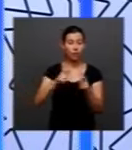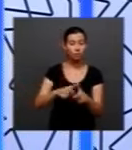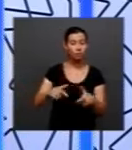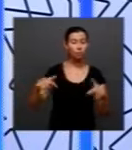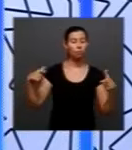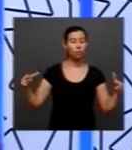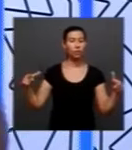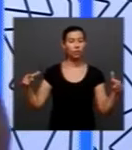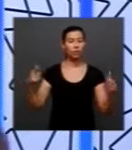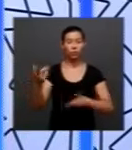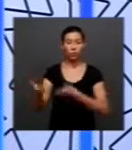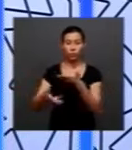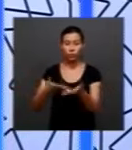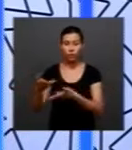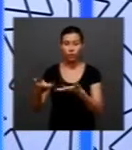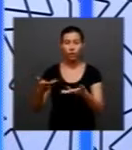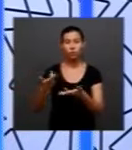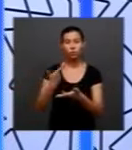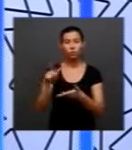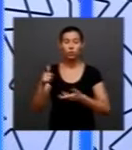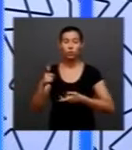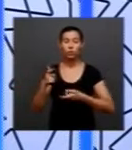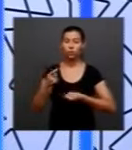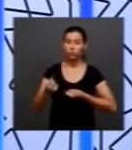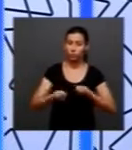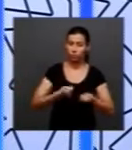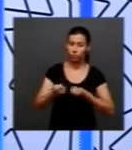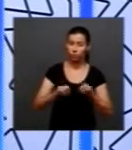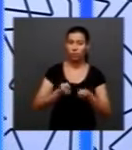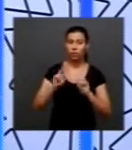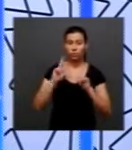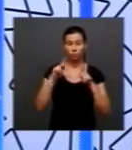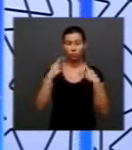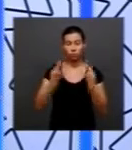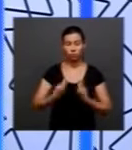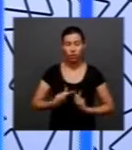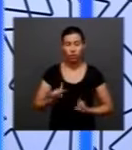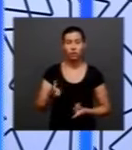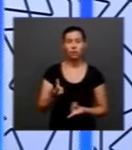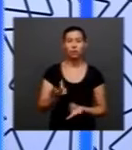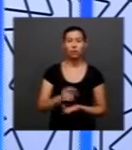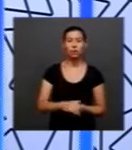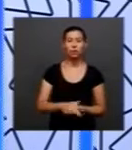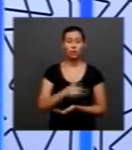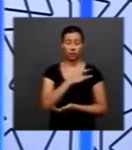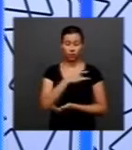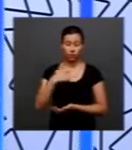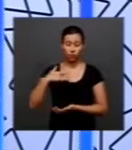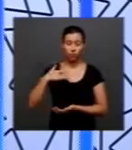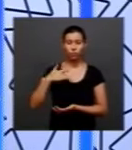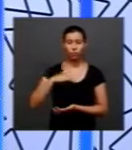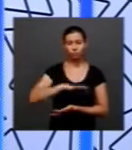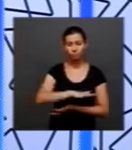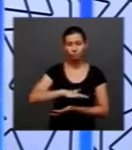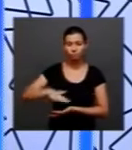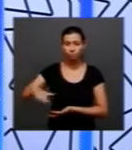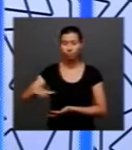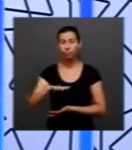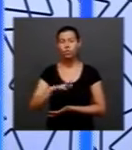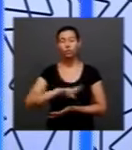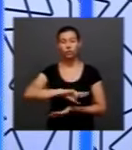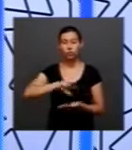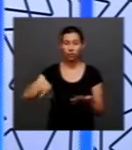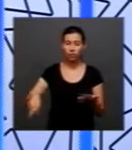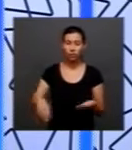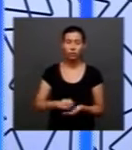economia, outras áreas humanas, as áreas também da saúde. E os grandes desafios é a implementação dessa